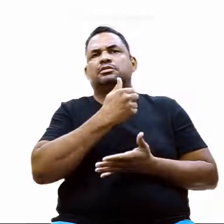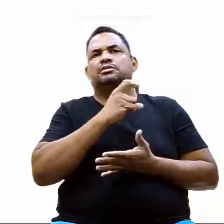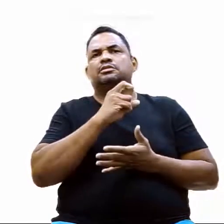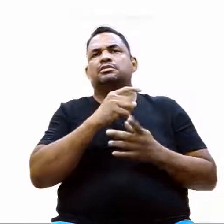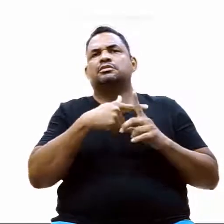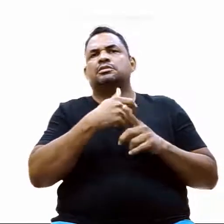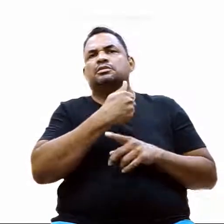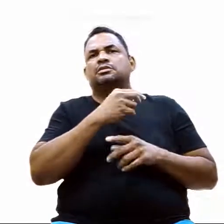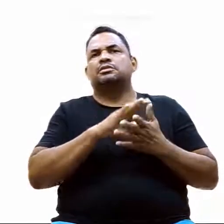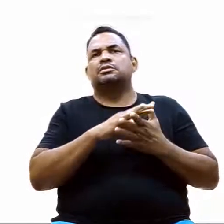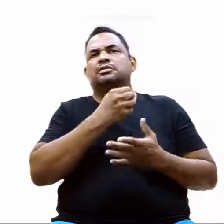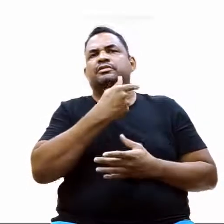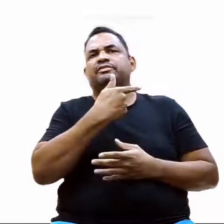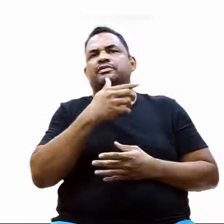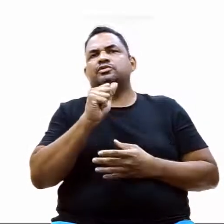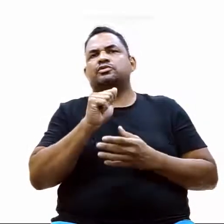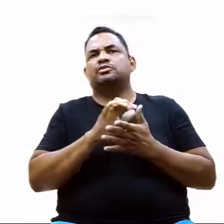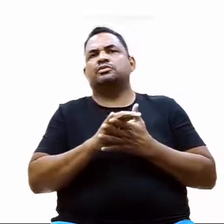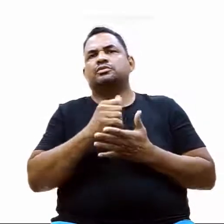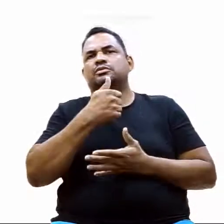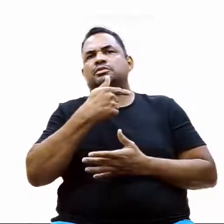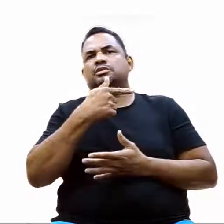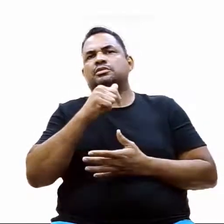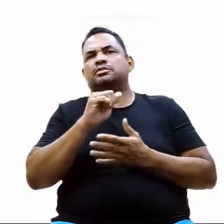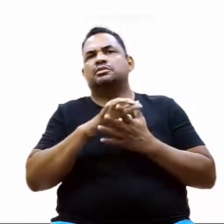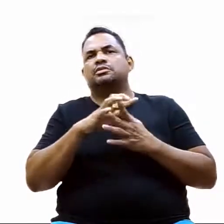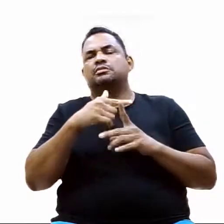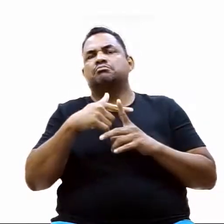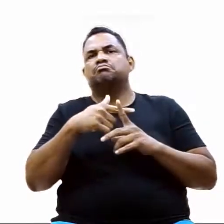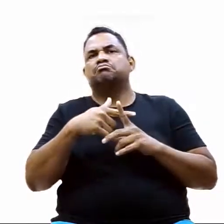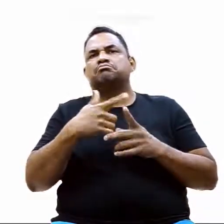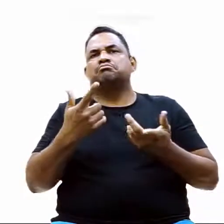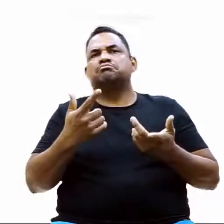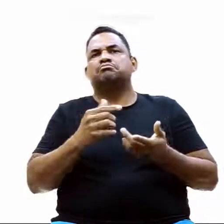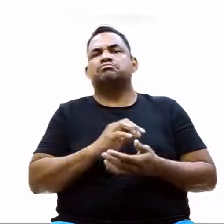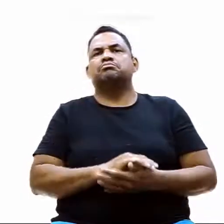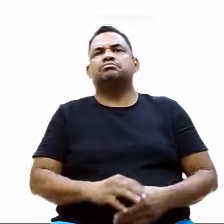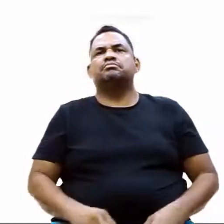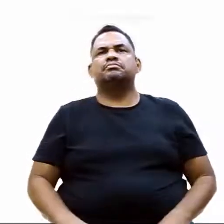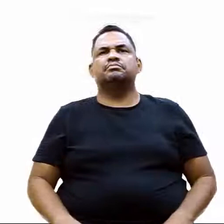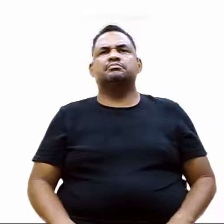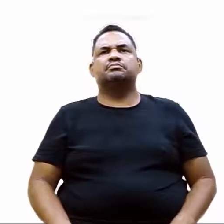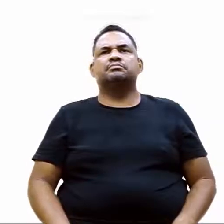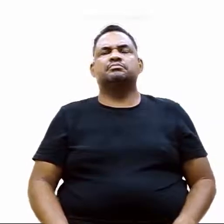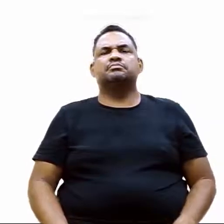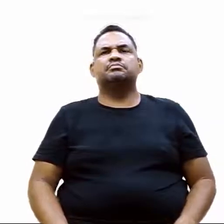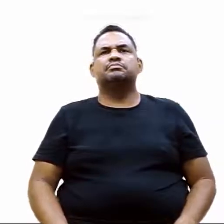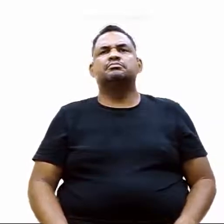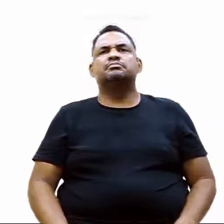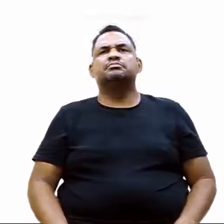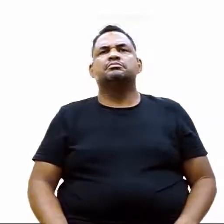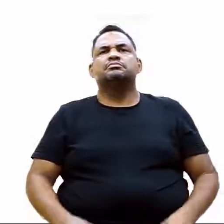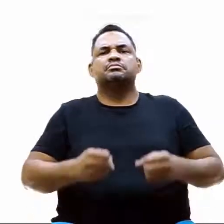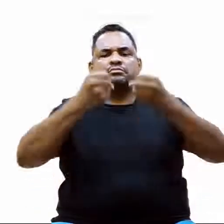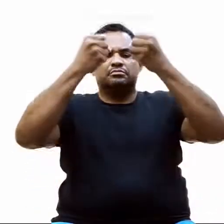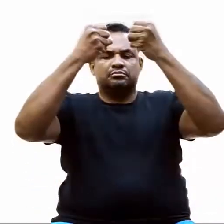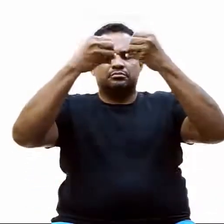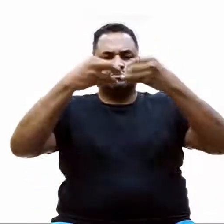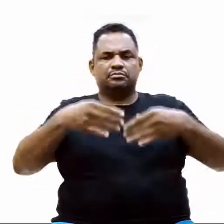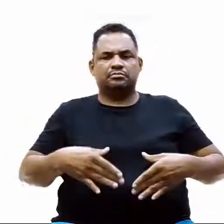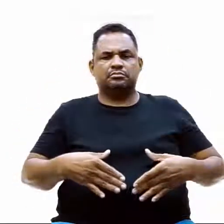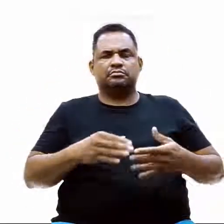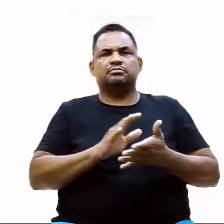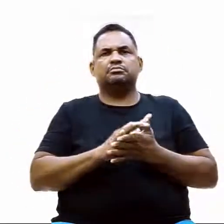10 com 18 vai ser igual a 28 também. Tá certo, meu caro aluno? Então, eu estou explicando e